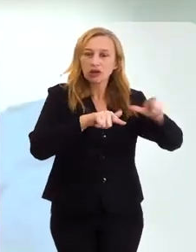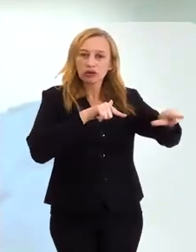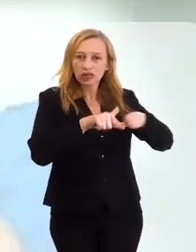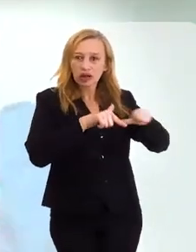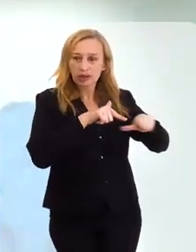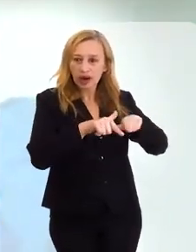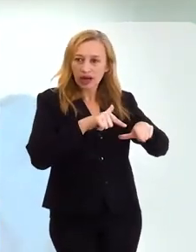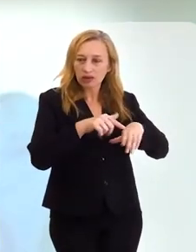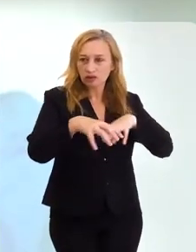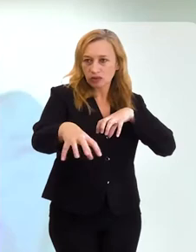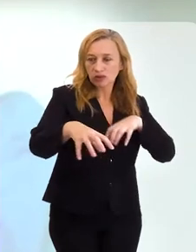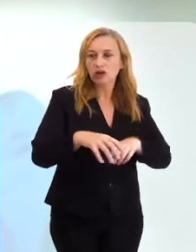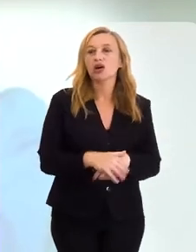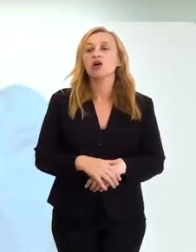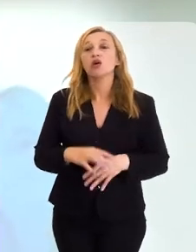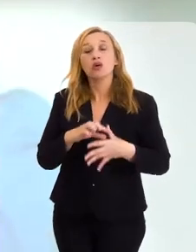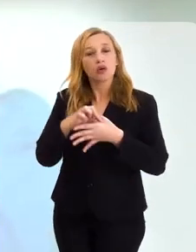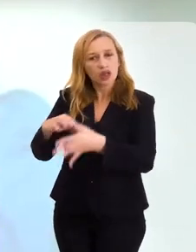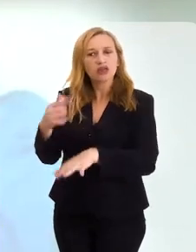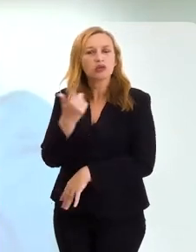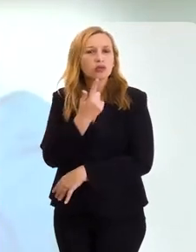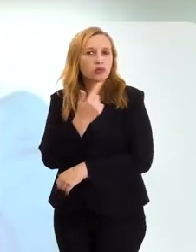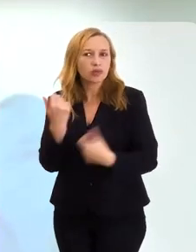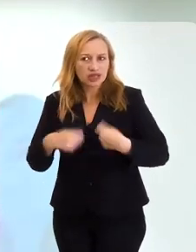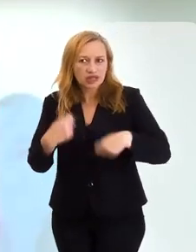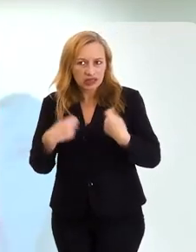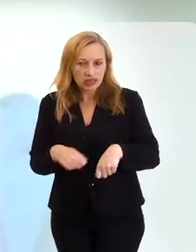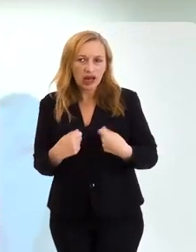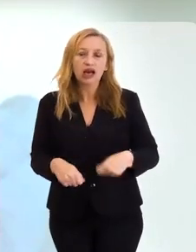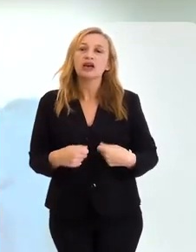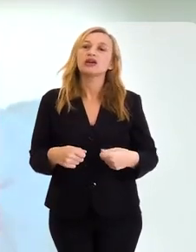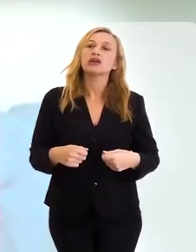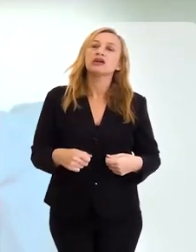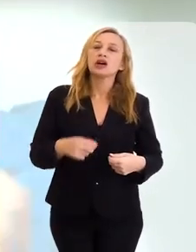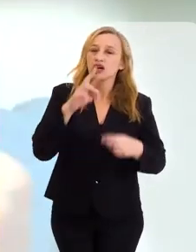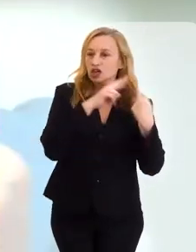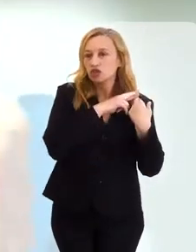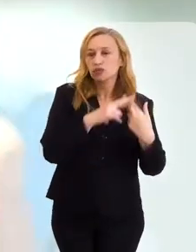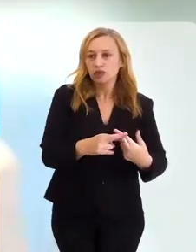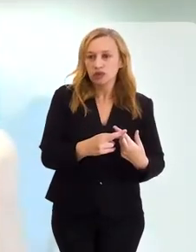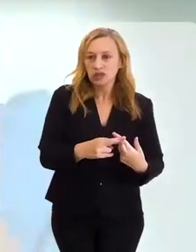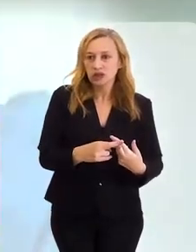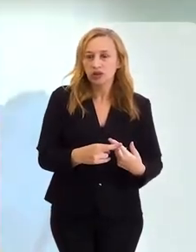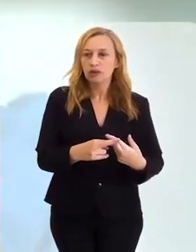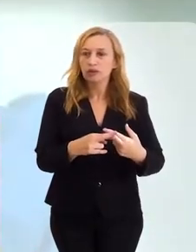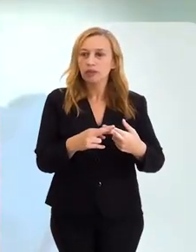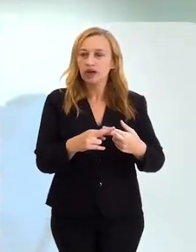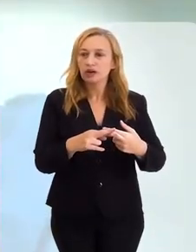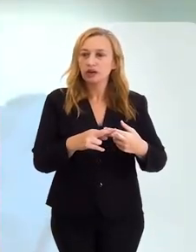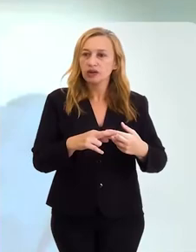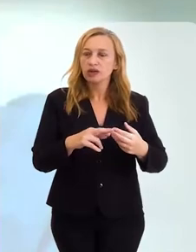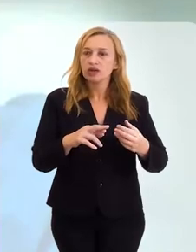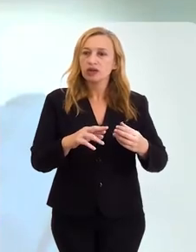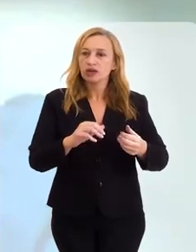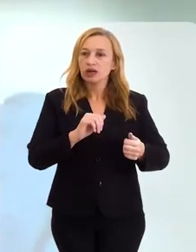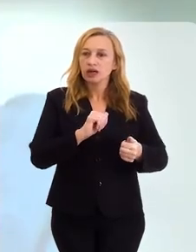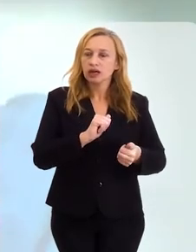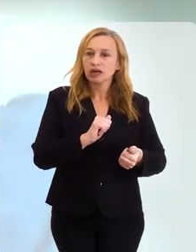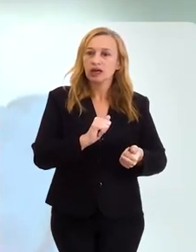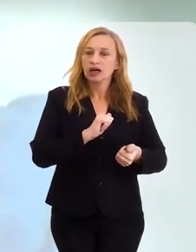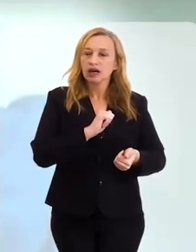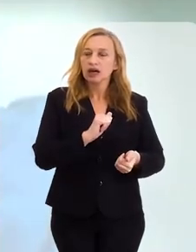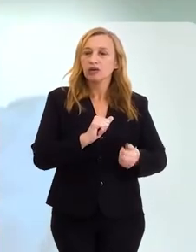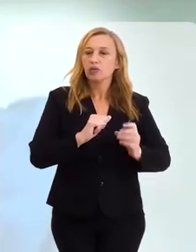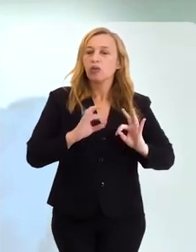e essas modalidades na sua cultura. Os líderes, eles vão precisar, porque eles são responsáveis pelo quê? Pelo engajamento, pela